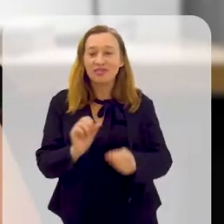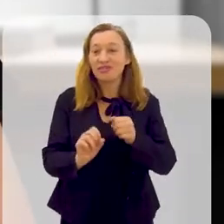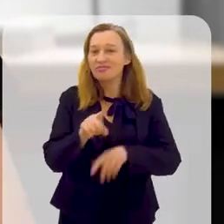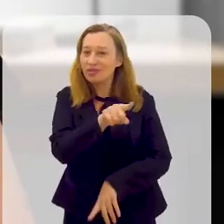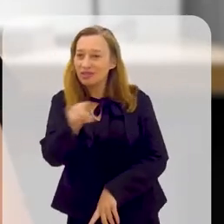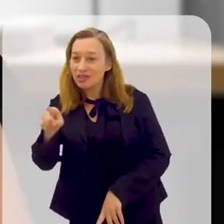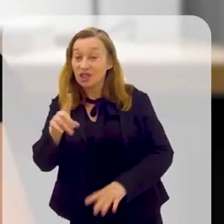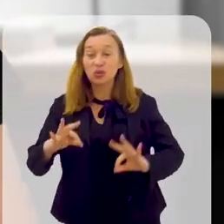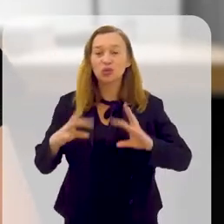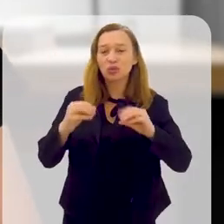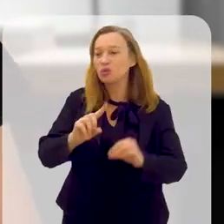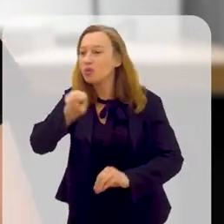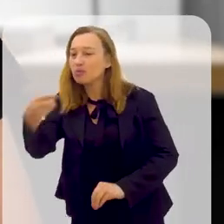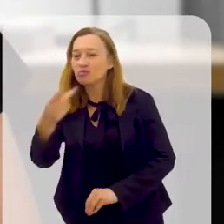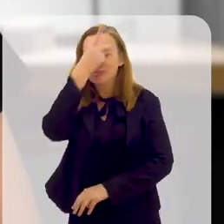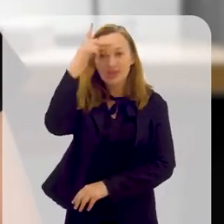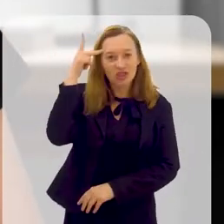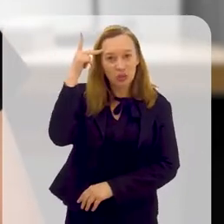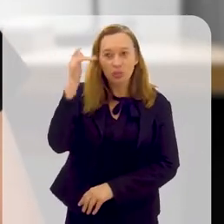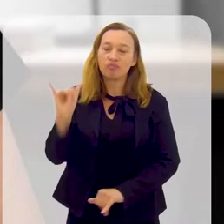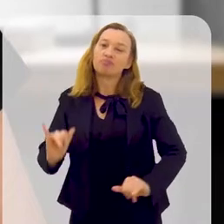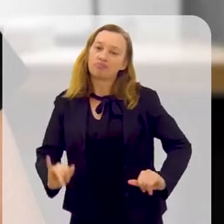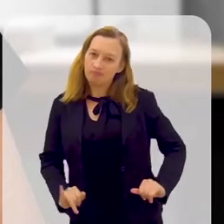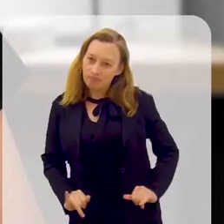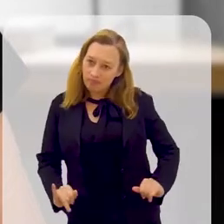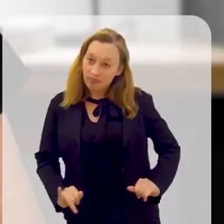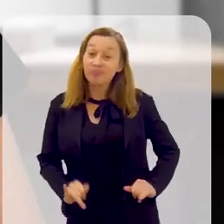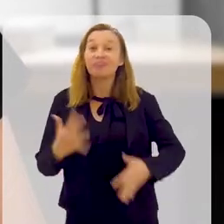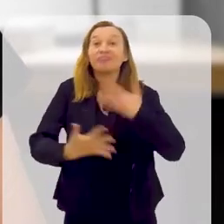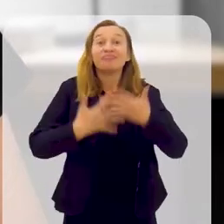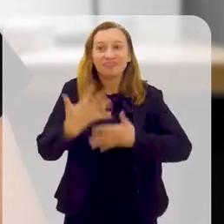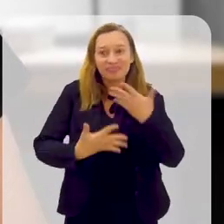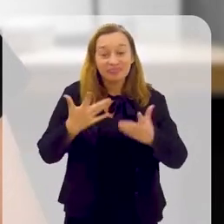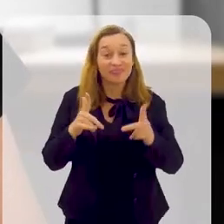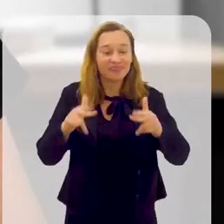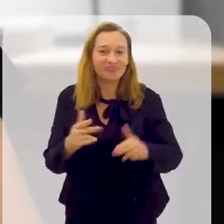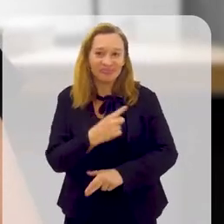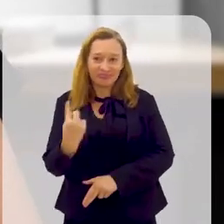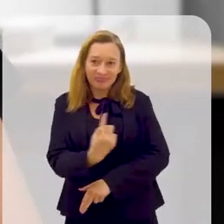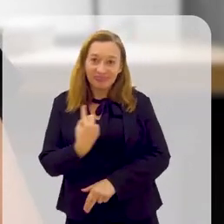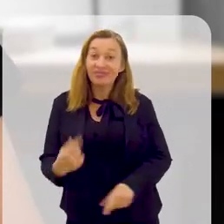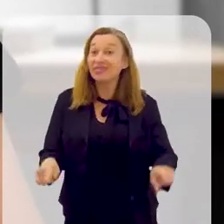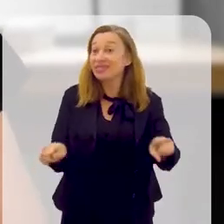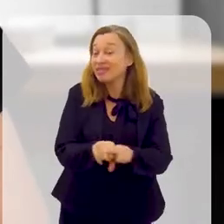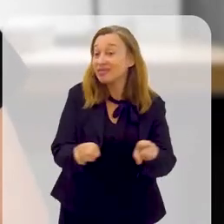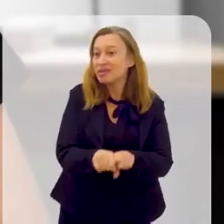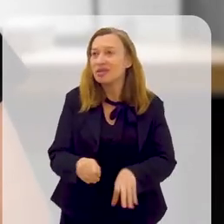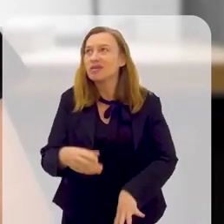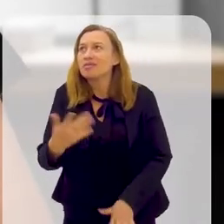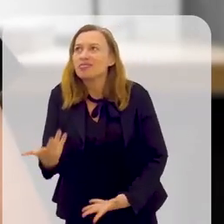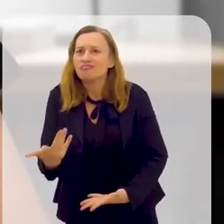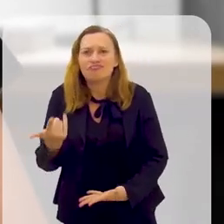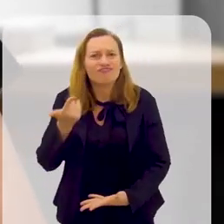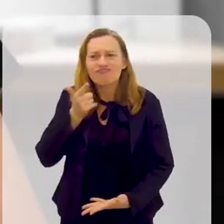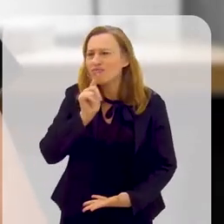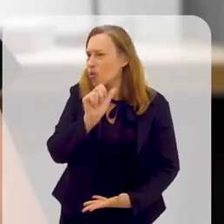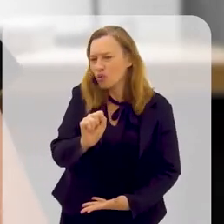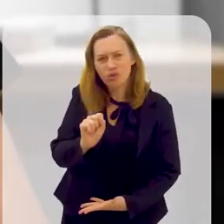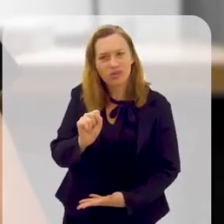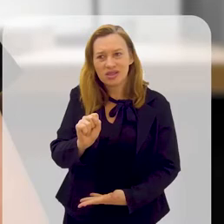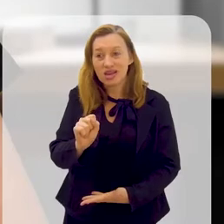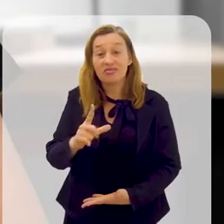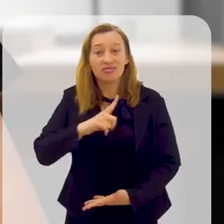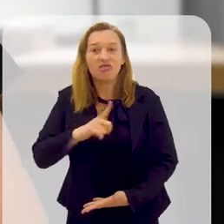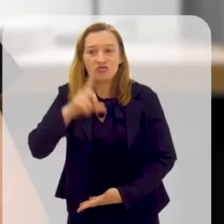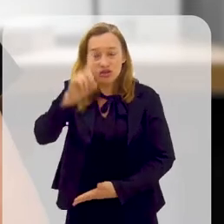ele é feito para você e para todas as outras pessoas que sofrem e se alegram como nós é também para